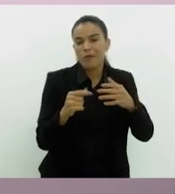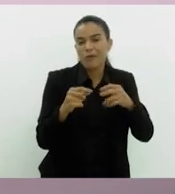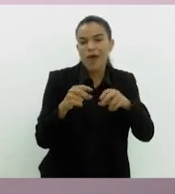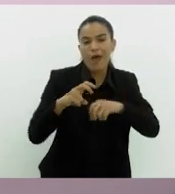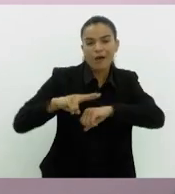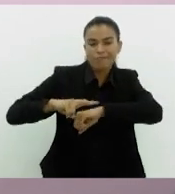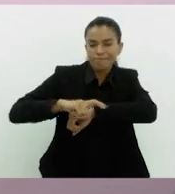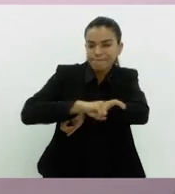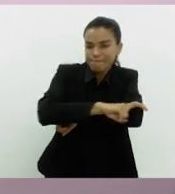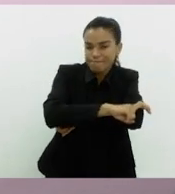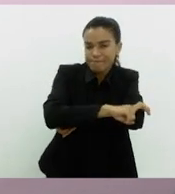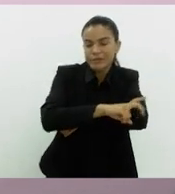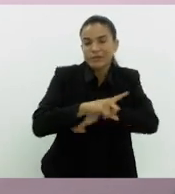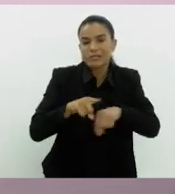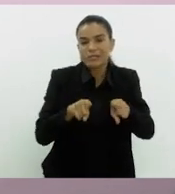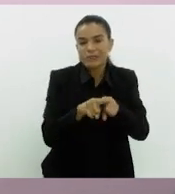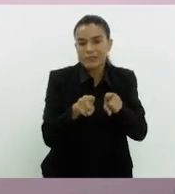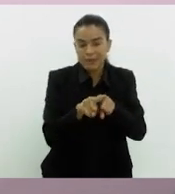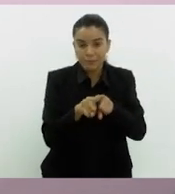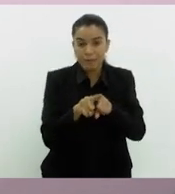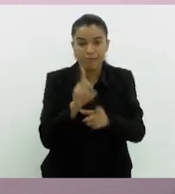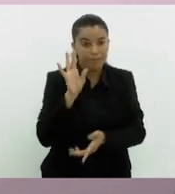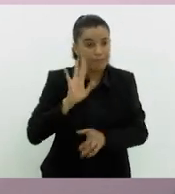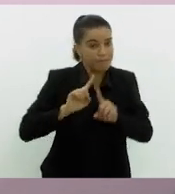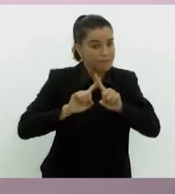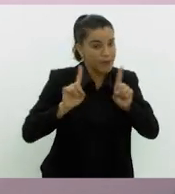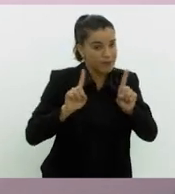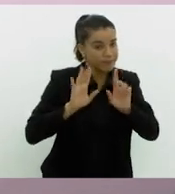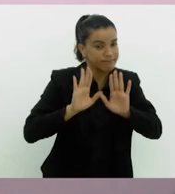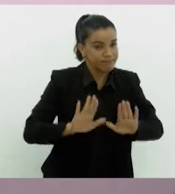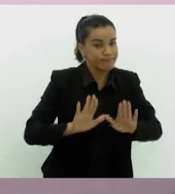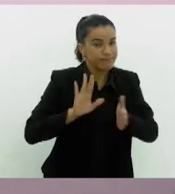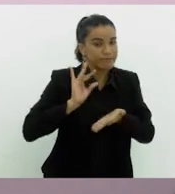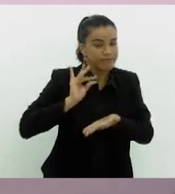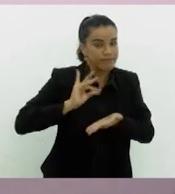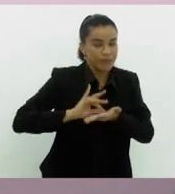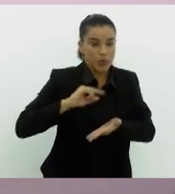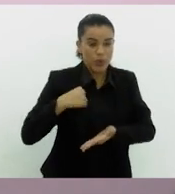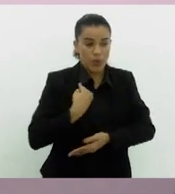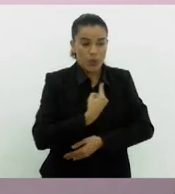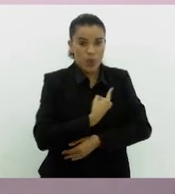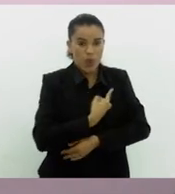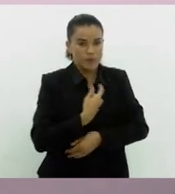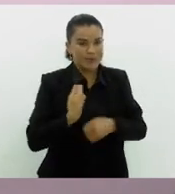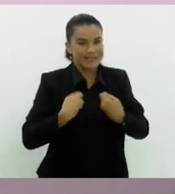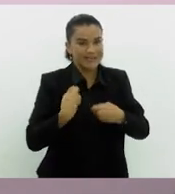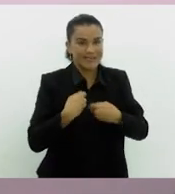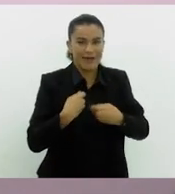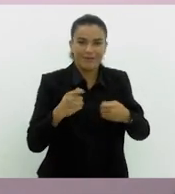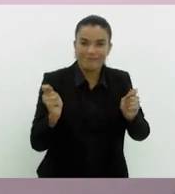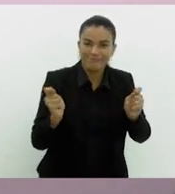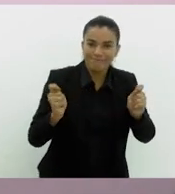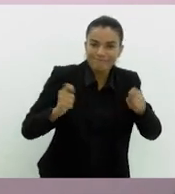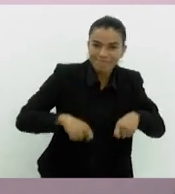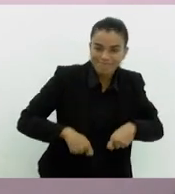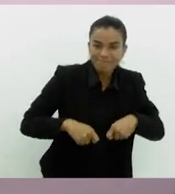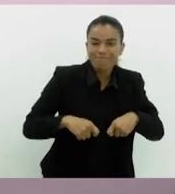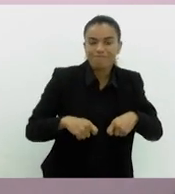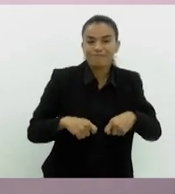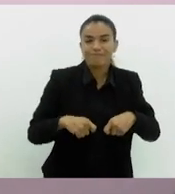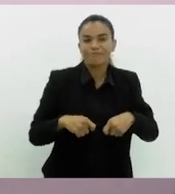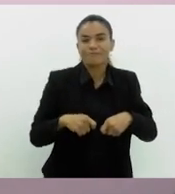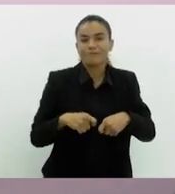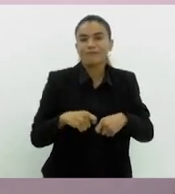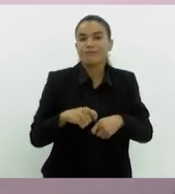infraestrutura. E, na verdade, nós teríamos que ser capazes de colocar a